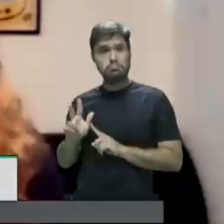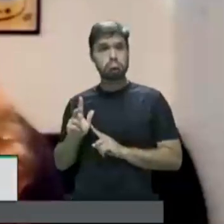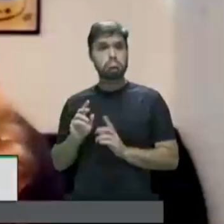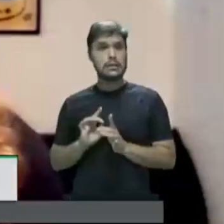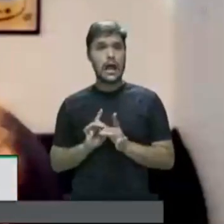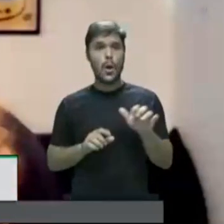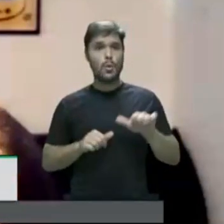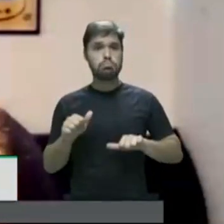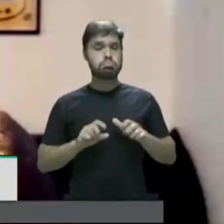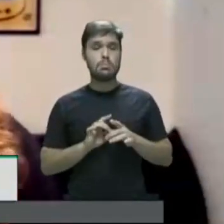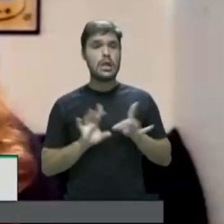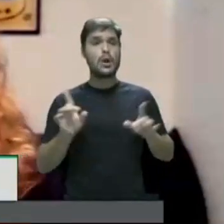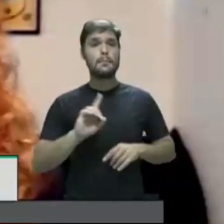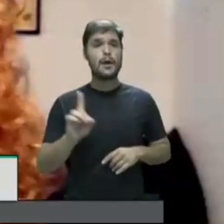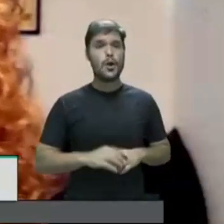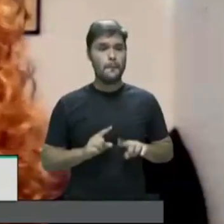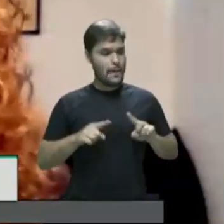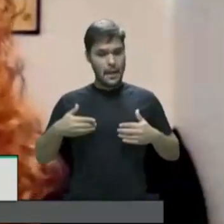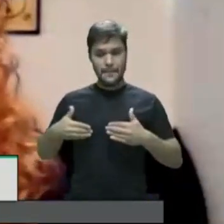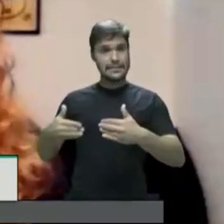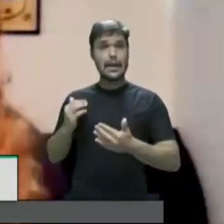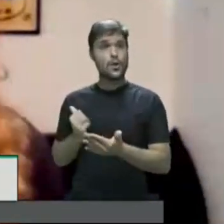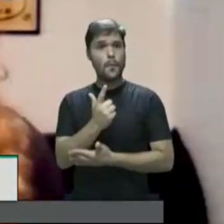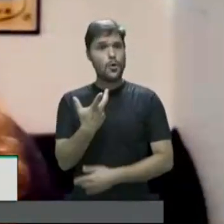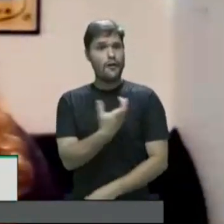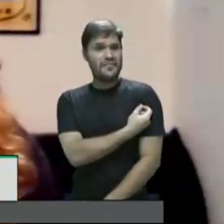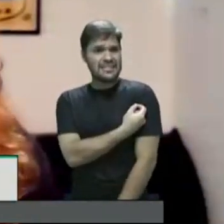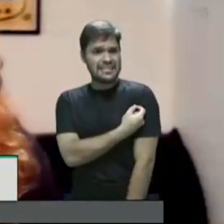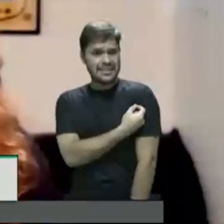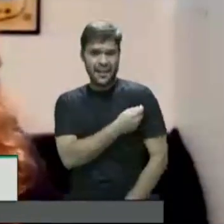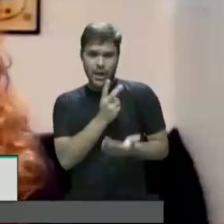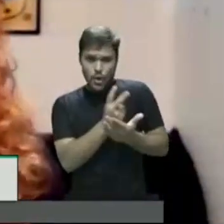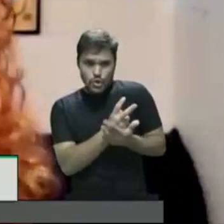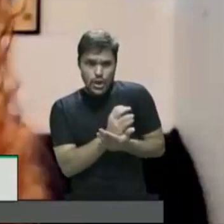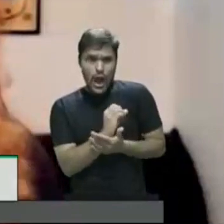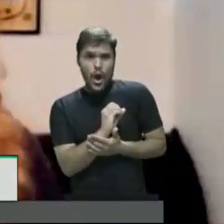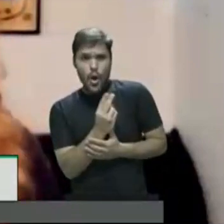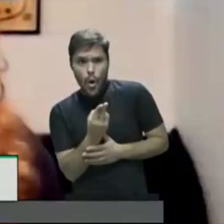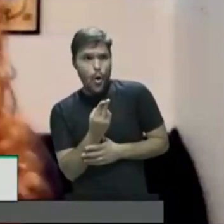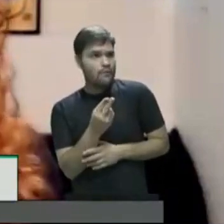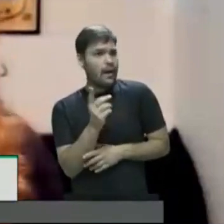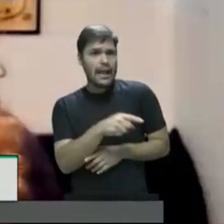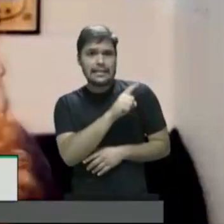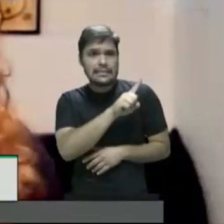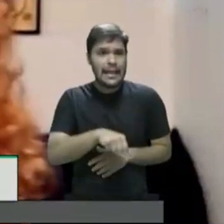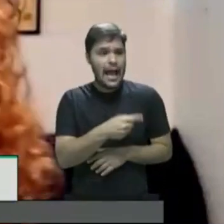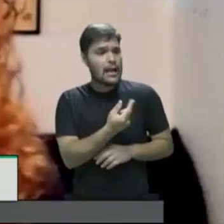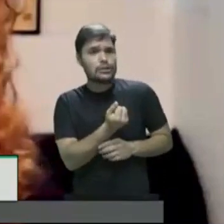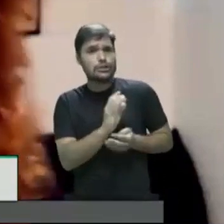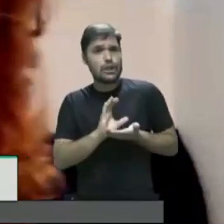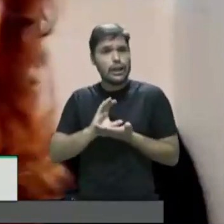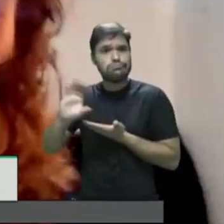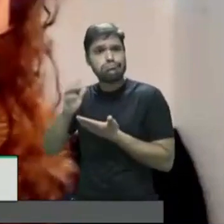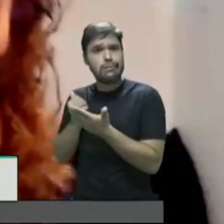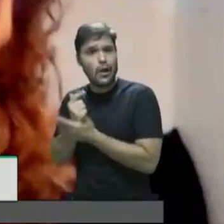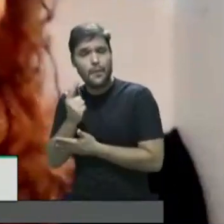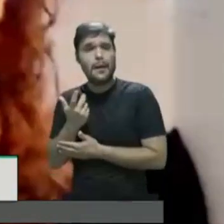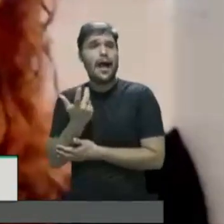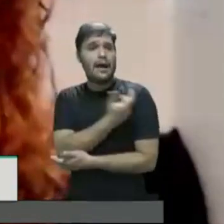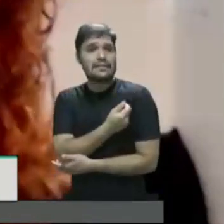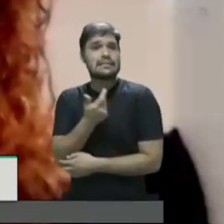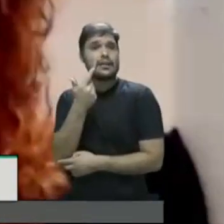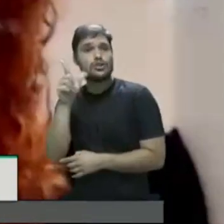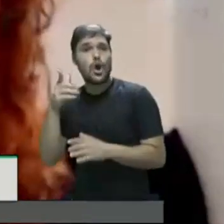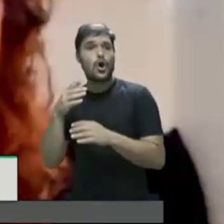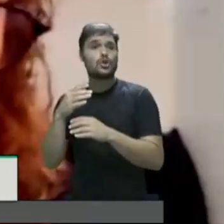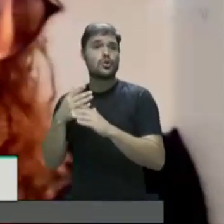sei por que o fez e se o senhor vai manter esta compra ou se vai deslocar este dinheiro para comprar uma vacina que, de fato, possa